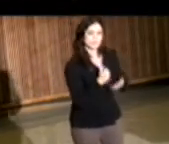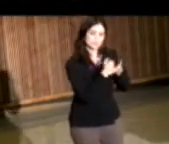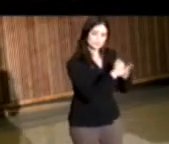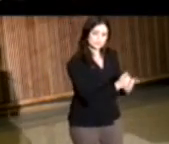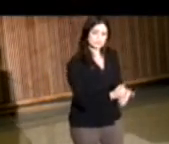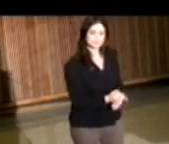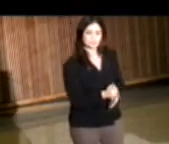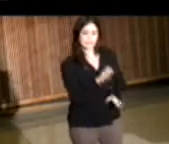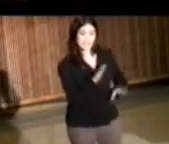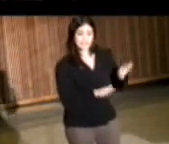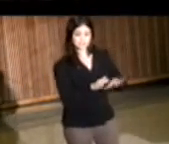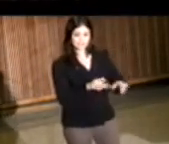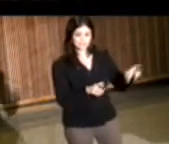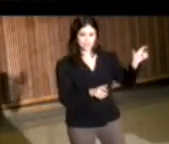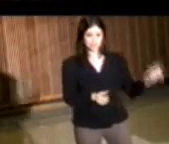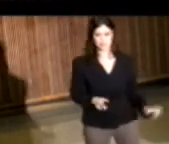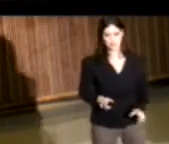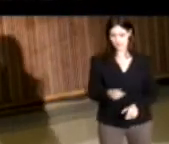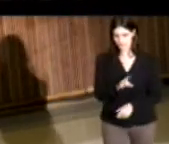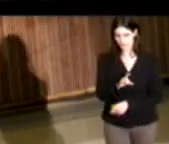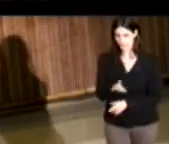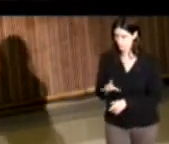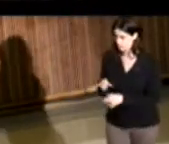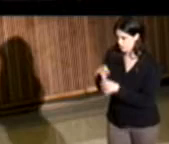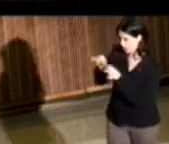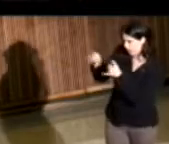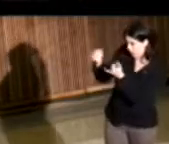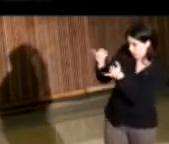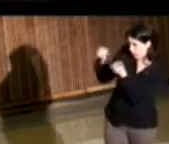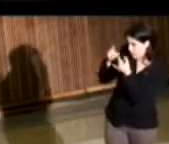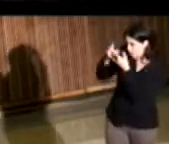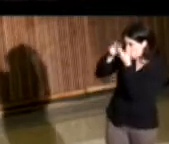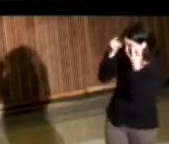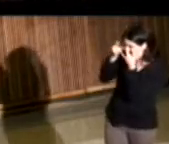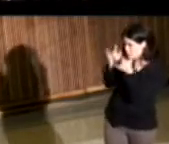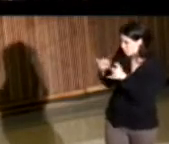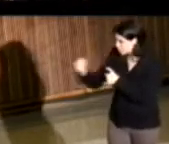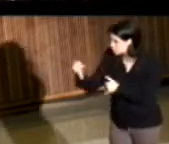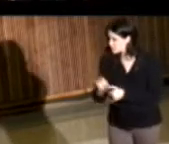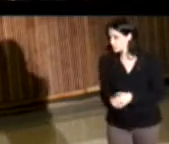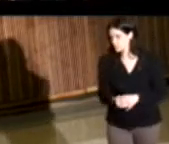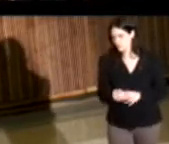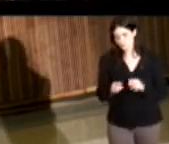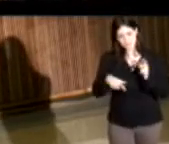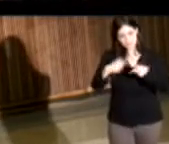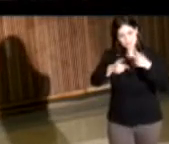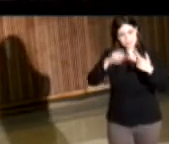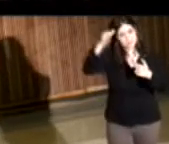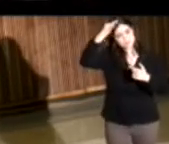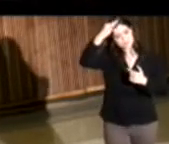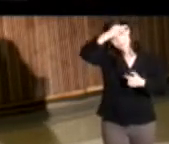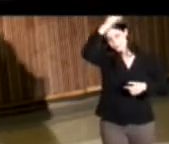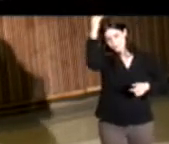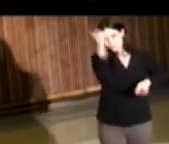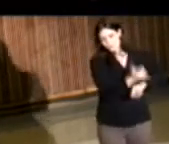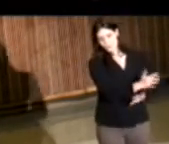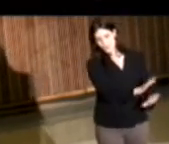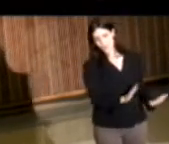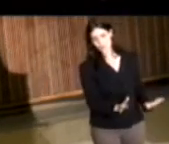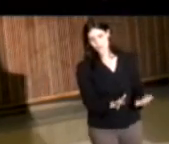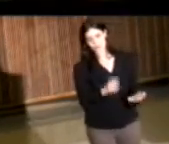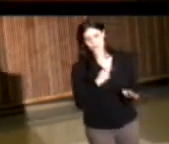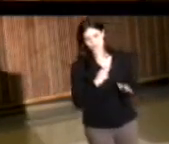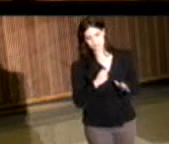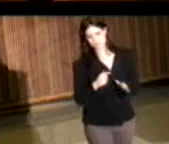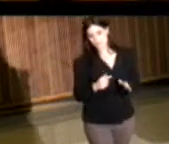na frente, o Espírito de Deus vai fazer a coisa que eu nem imaginei e vai transformar aquela vida. Esse não é